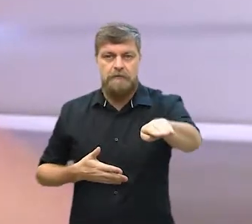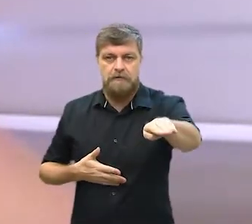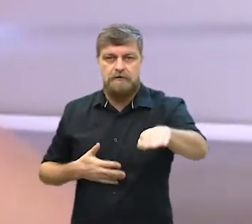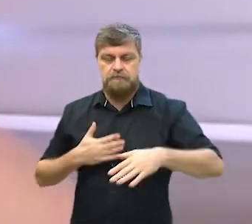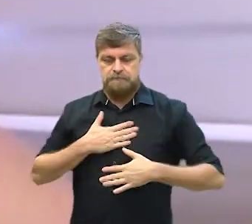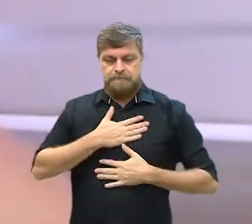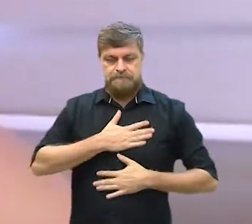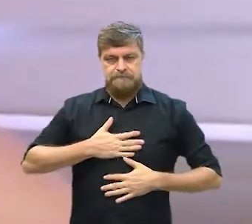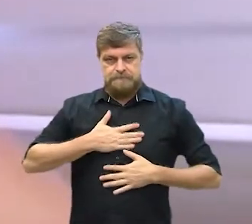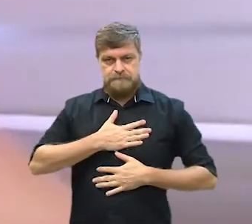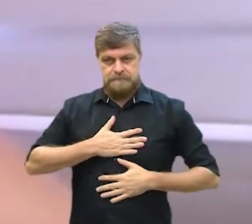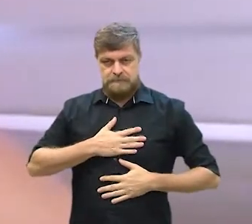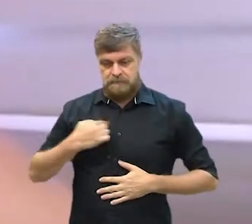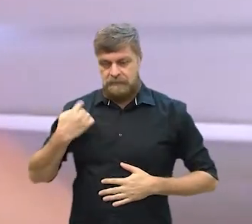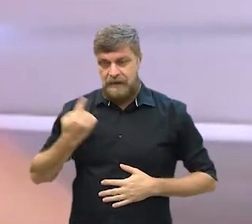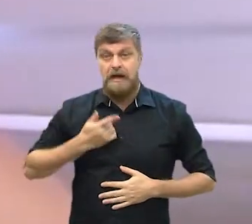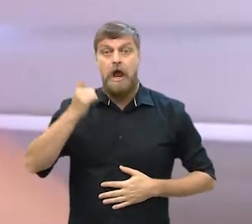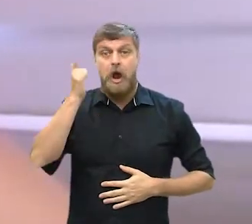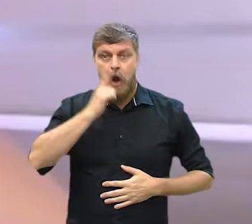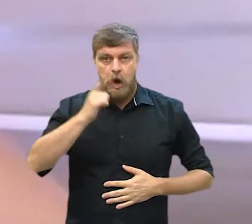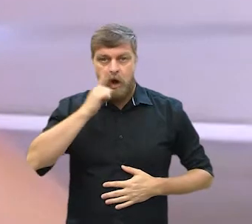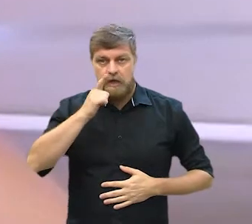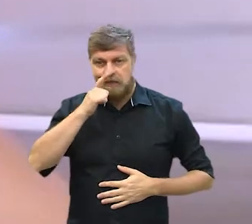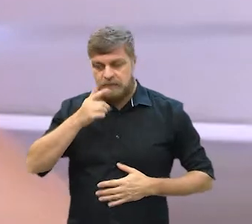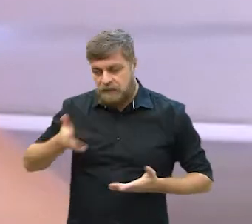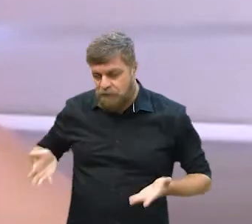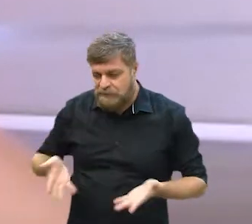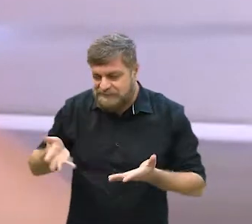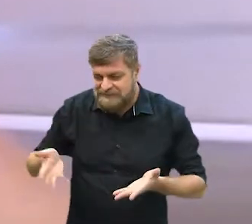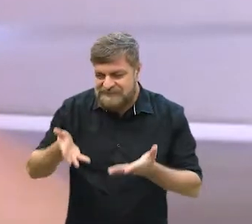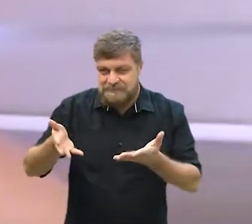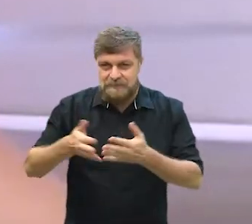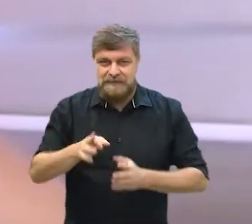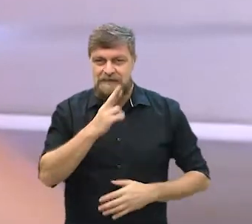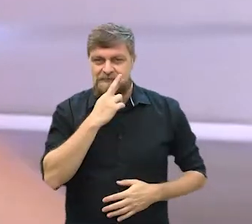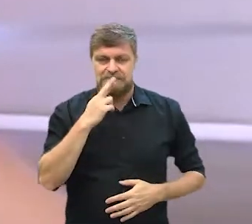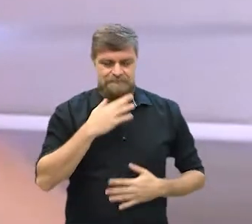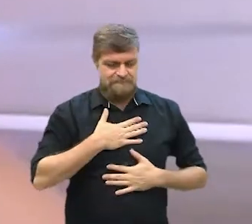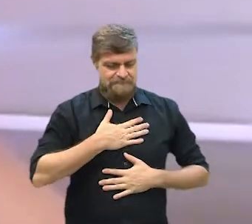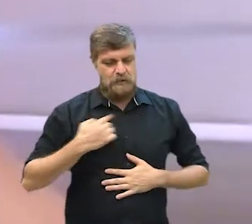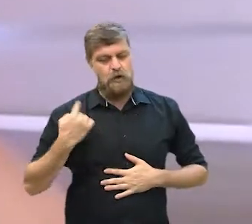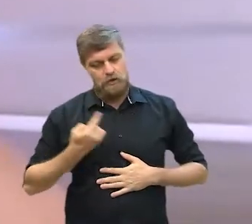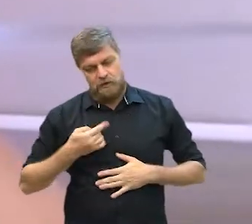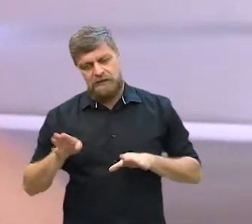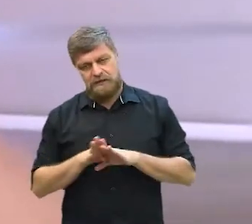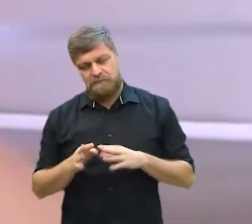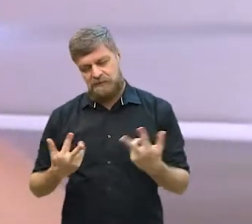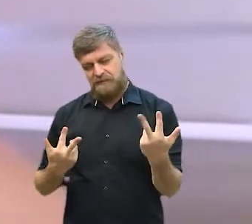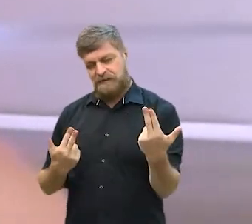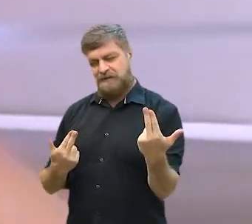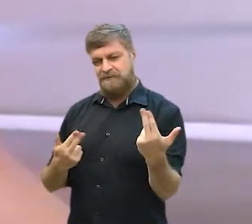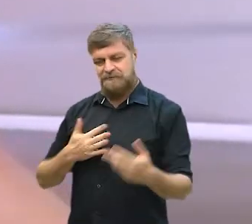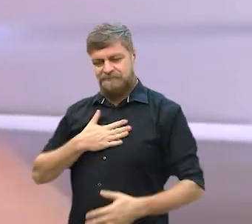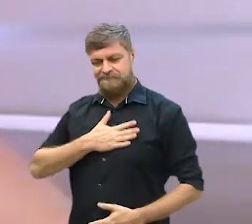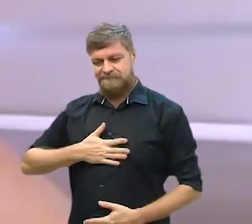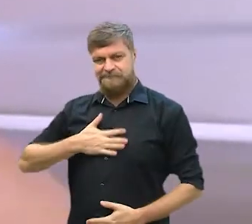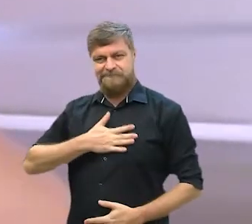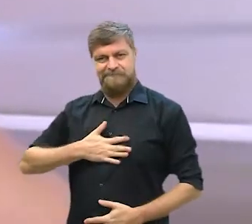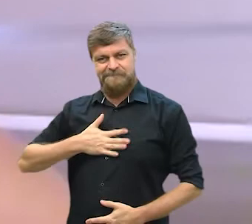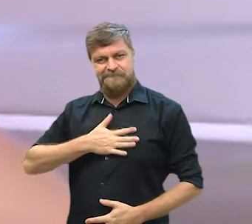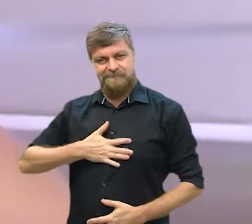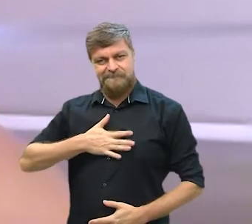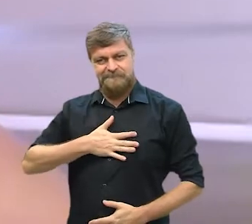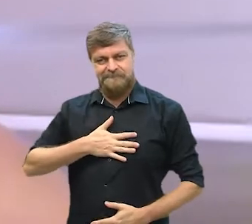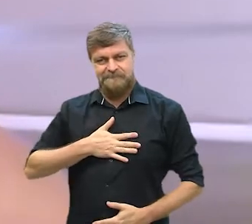eles estão satisfeitos com o resultado que a gente conseguiu gerar. Então, se os restaurantes estão satisfeitos, nós também estamos satisfeitos